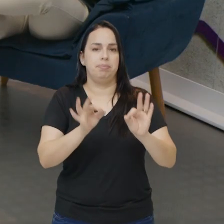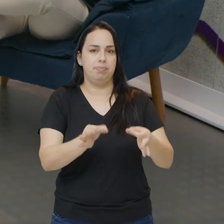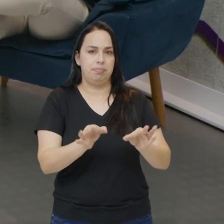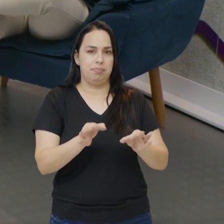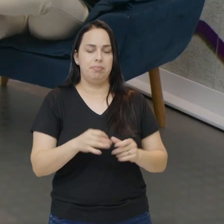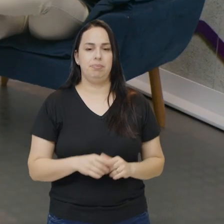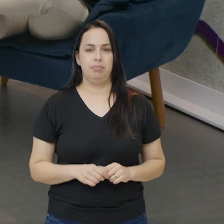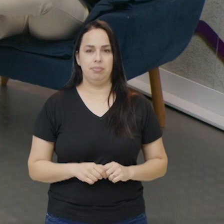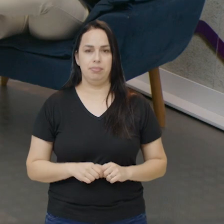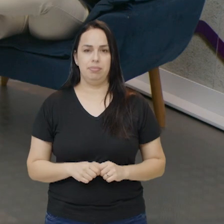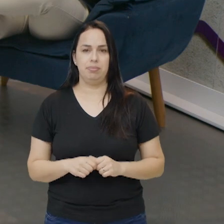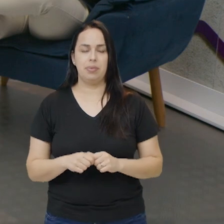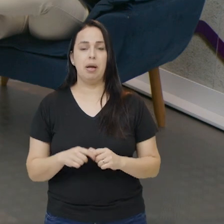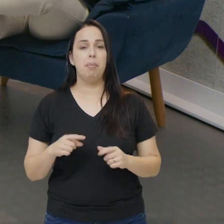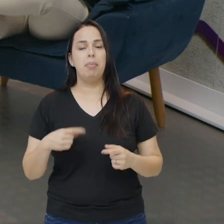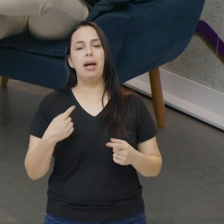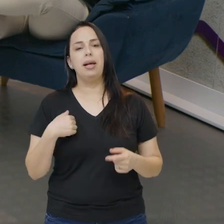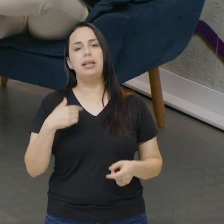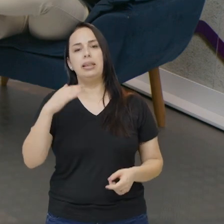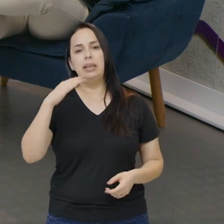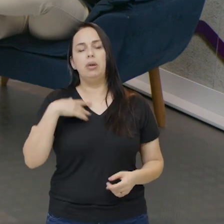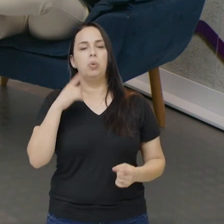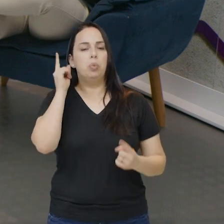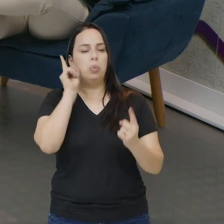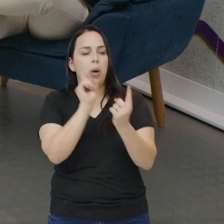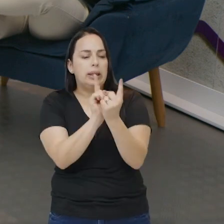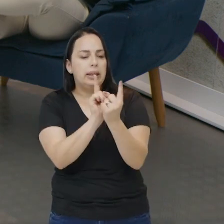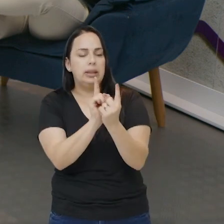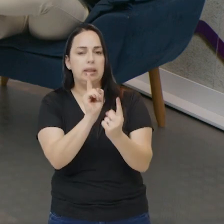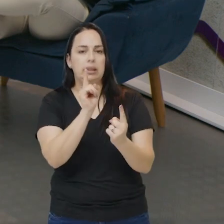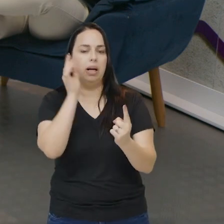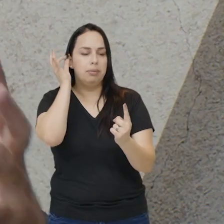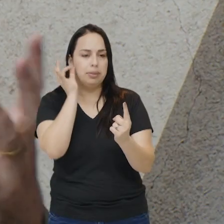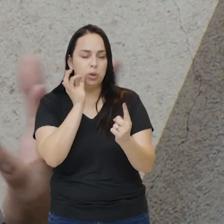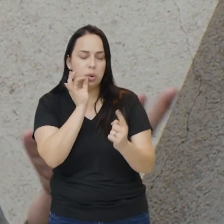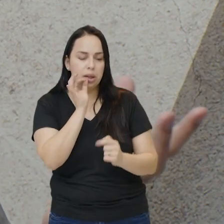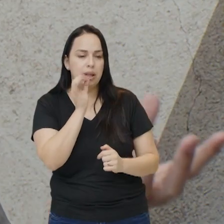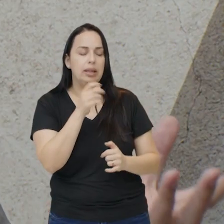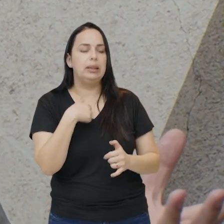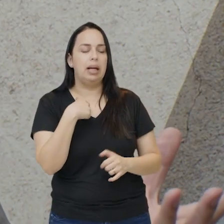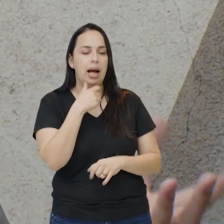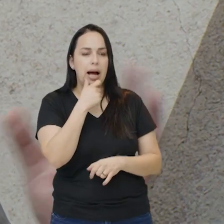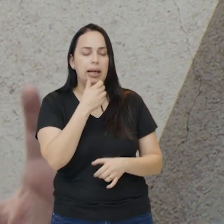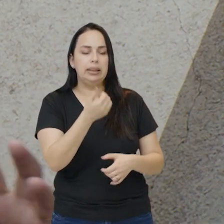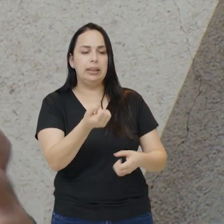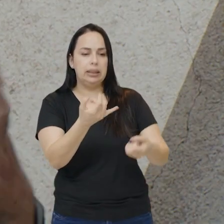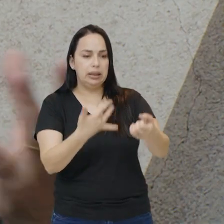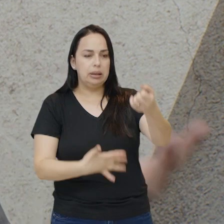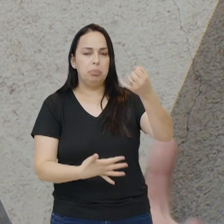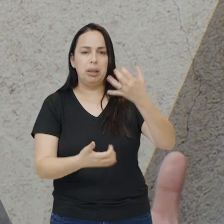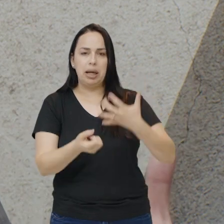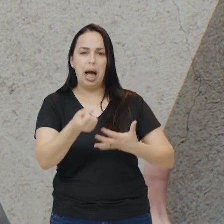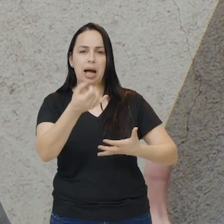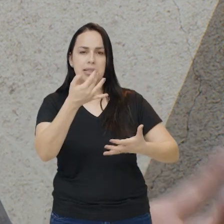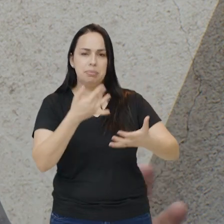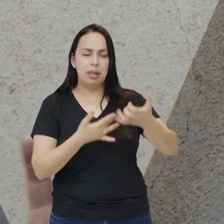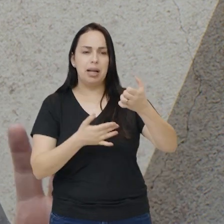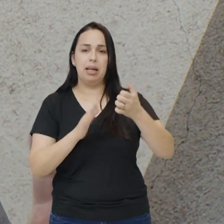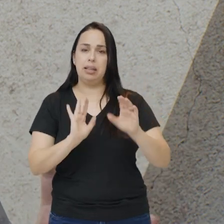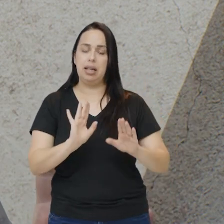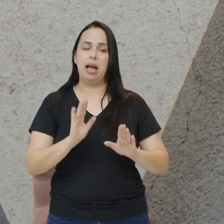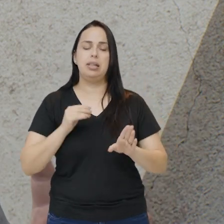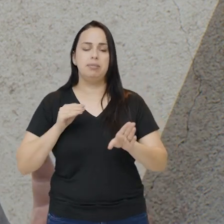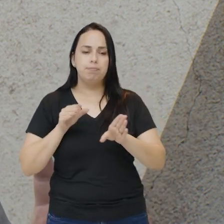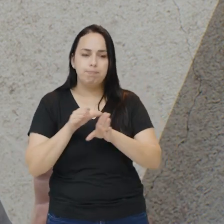para ter o entendimento do problema ocorrido, entender qual seria a solução possível, até explicar isso para o cliente, que